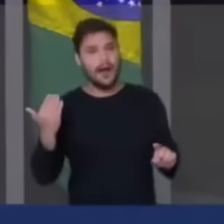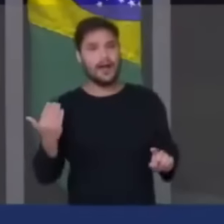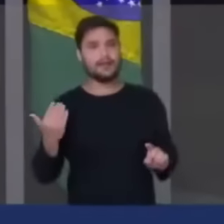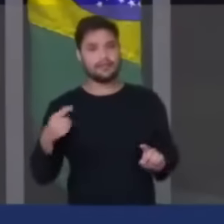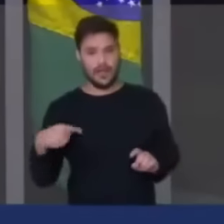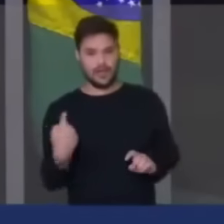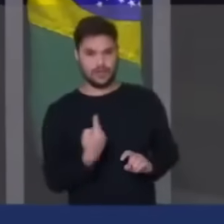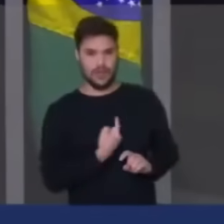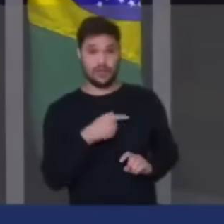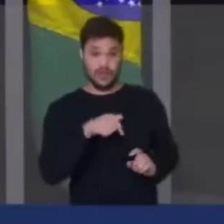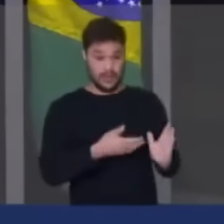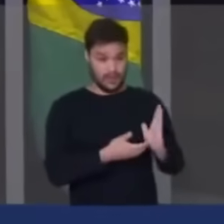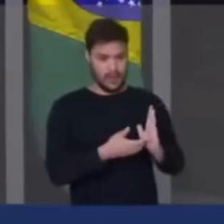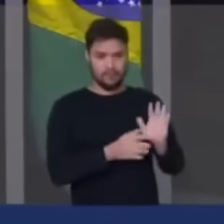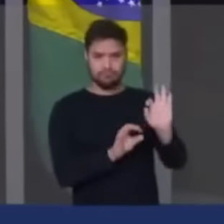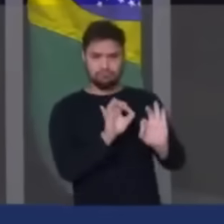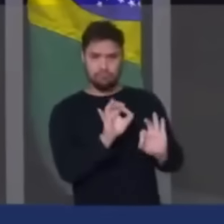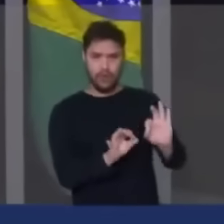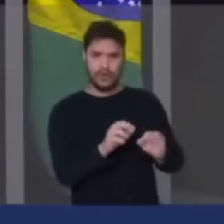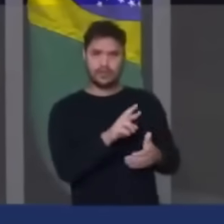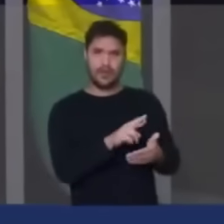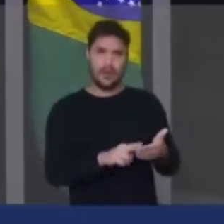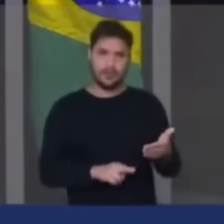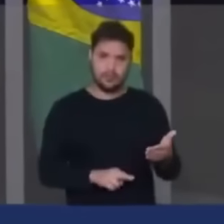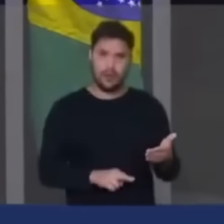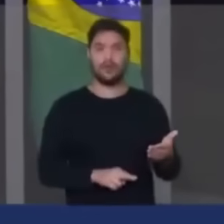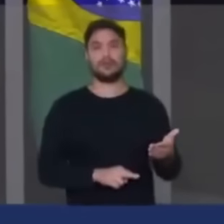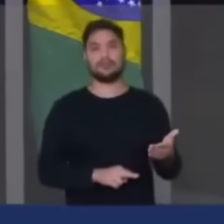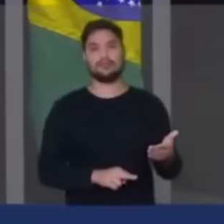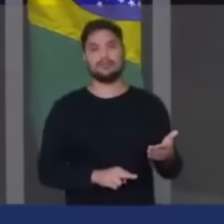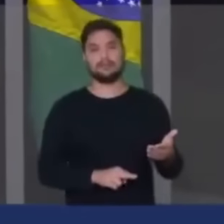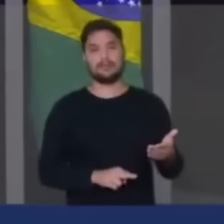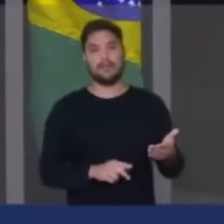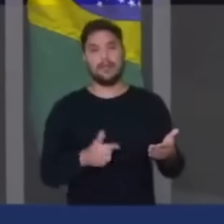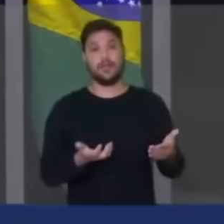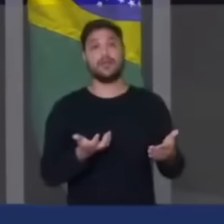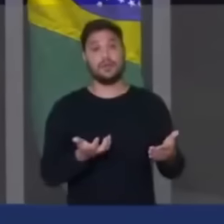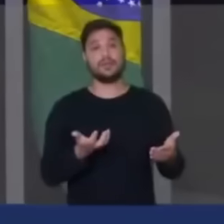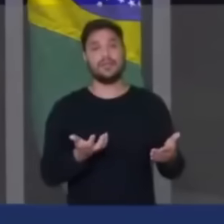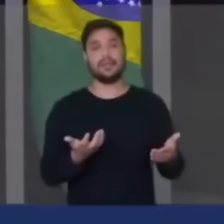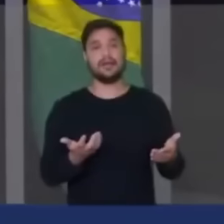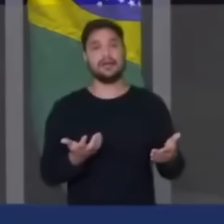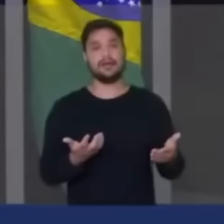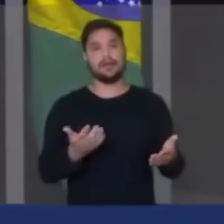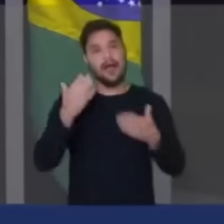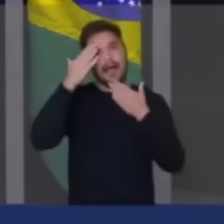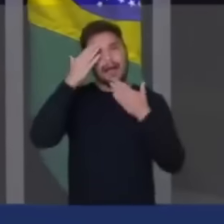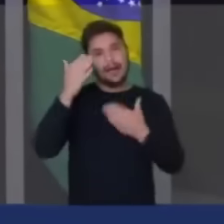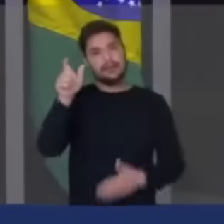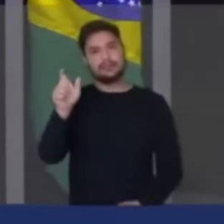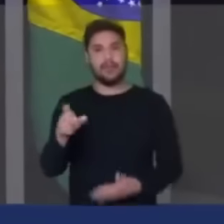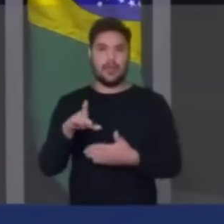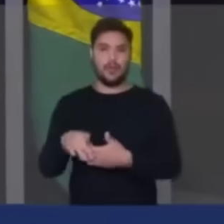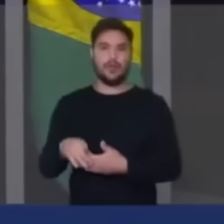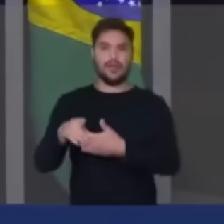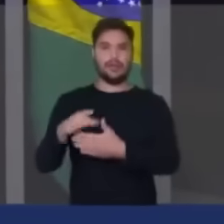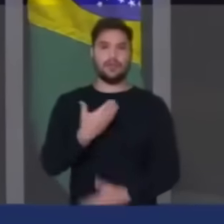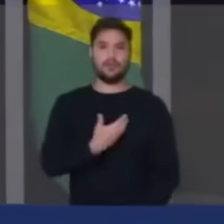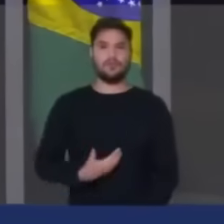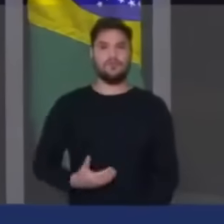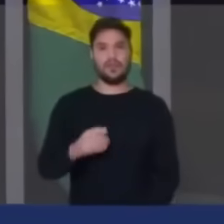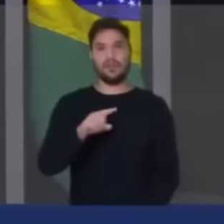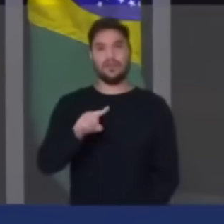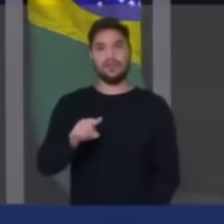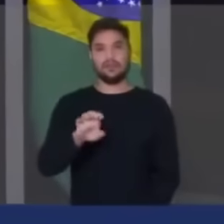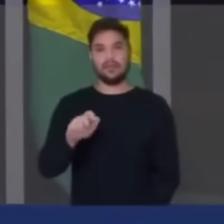elaboramos um relatório, e aqui eu quero retribuir as palavras do líder do governo, o deputado Zé